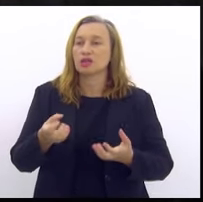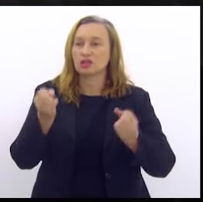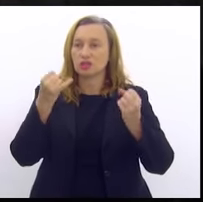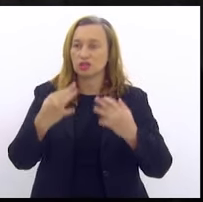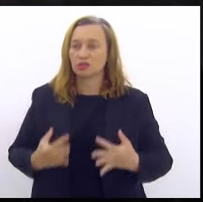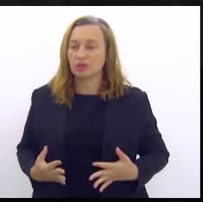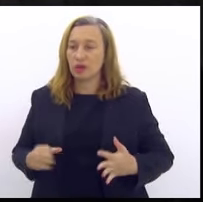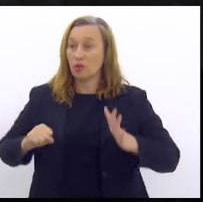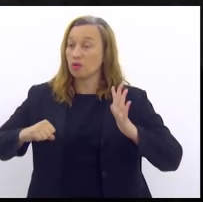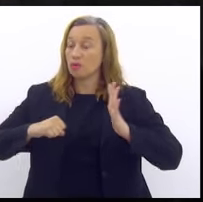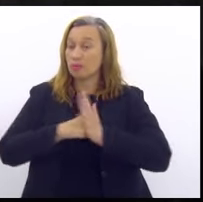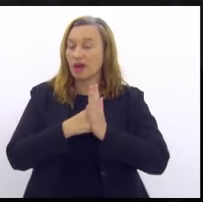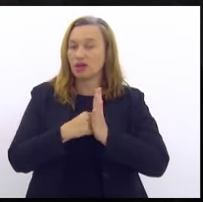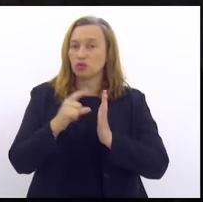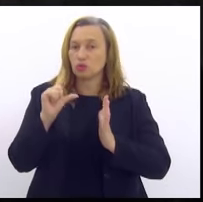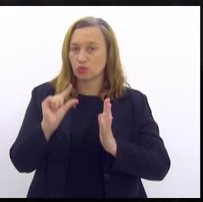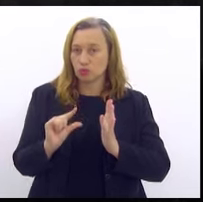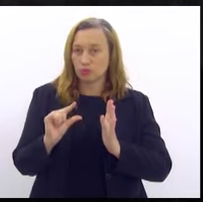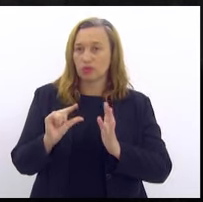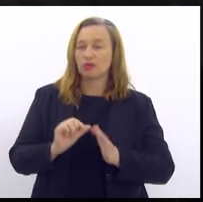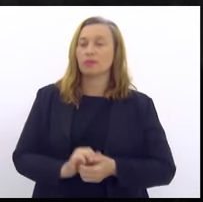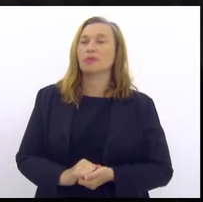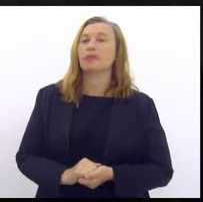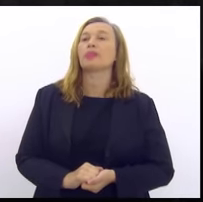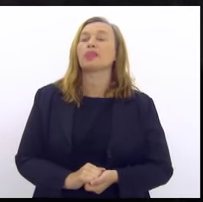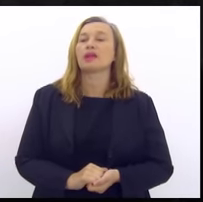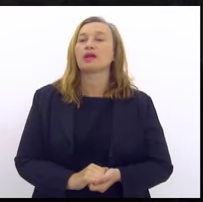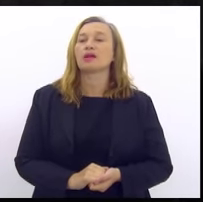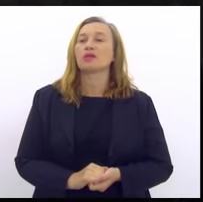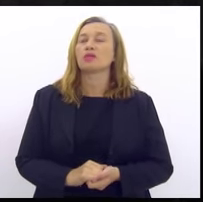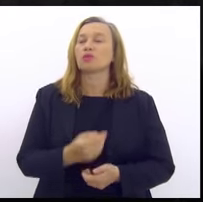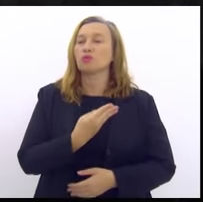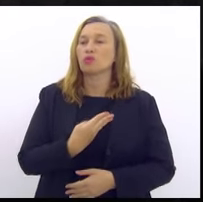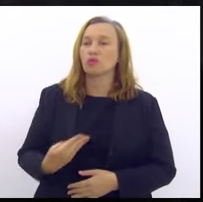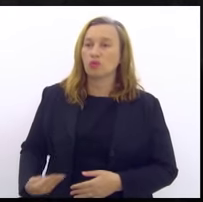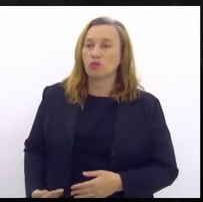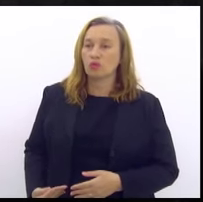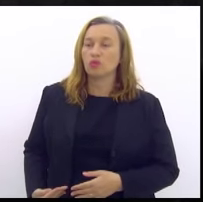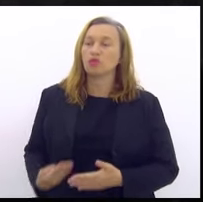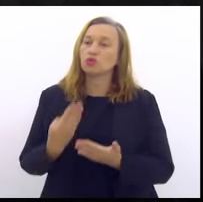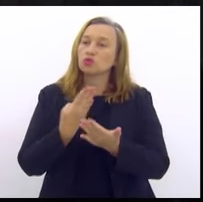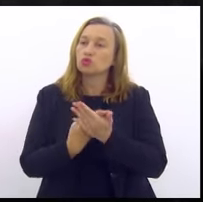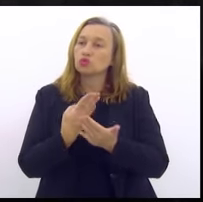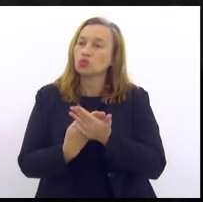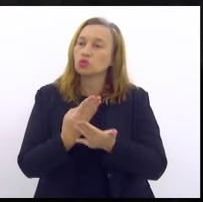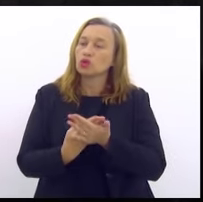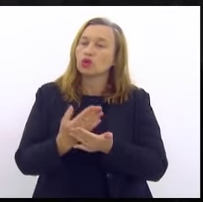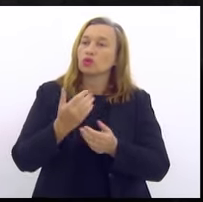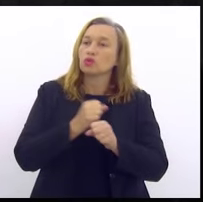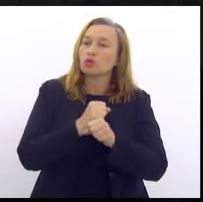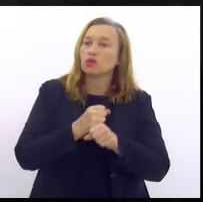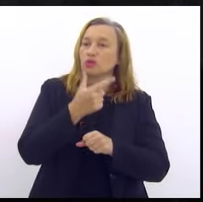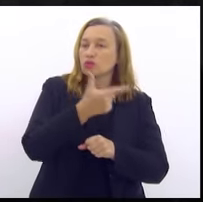de um impacto pequeno. O governo ficou de estudar isso em